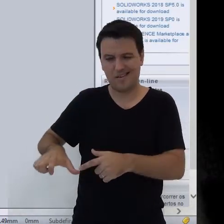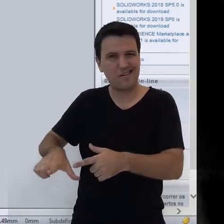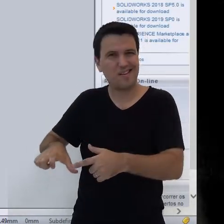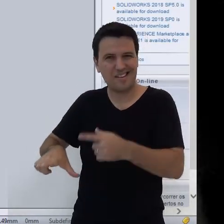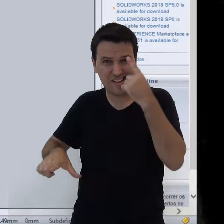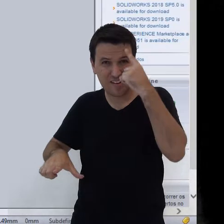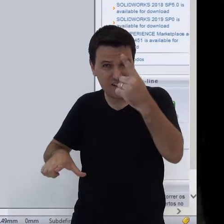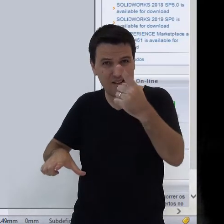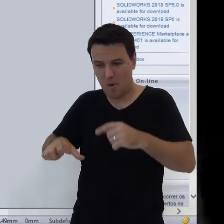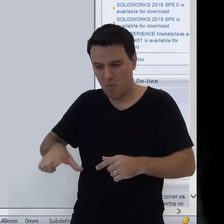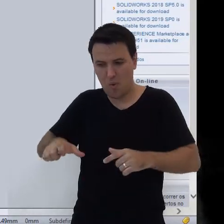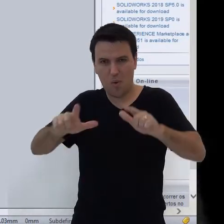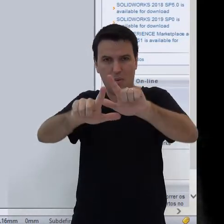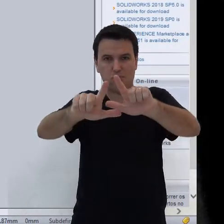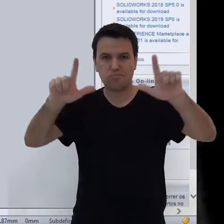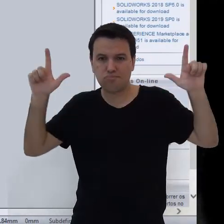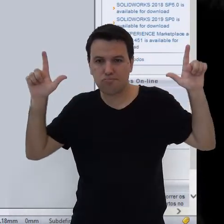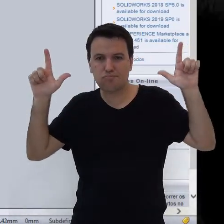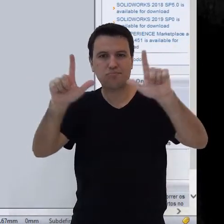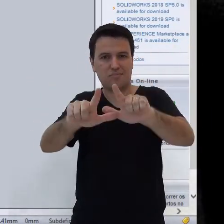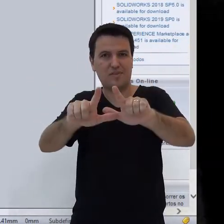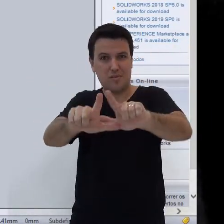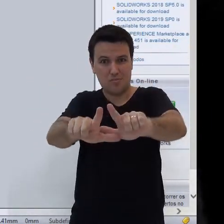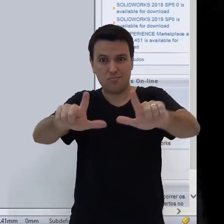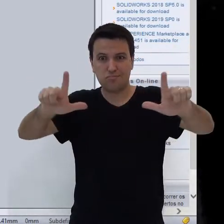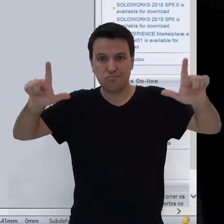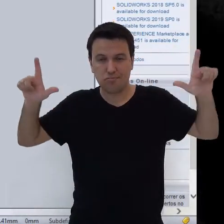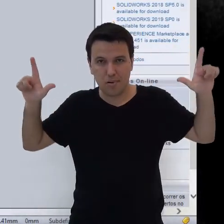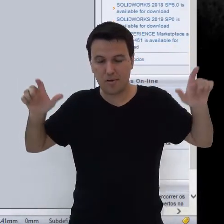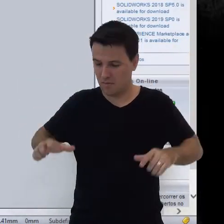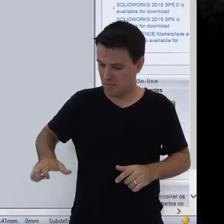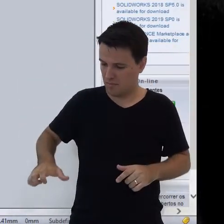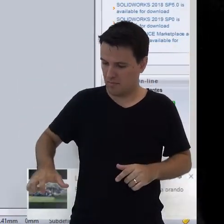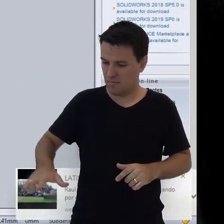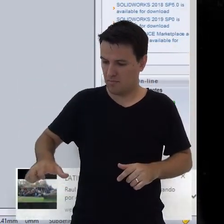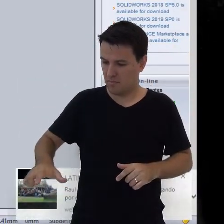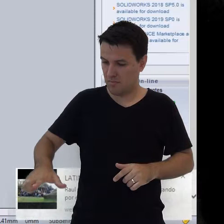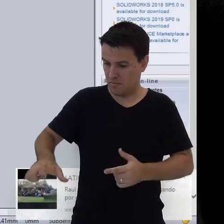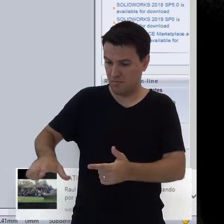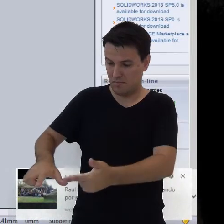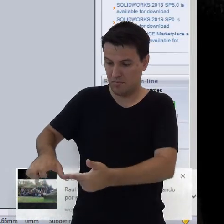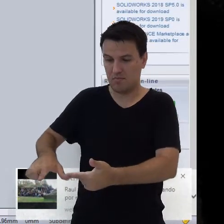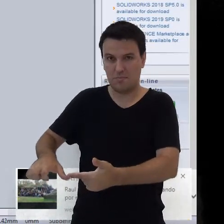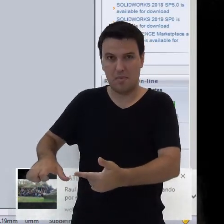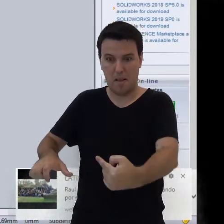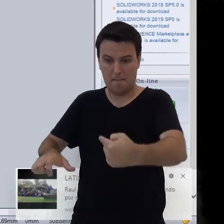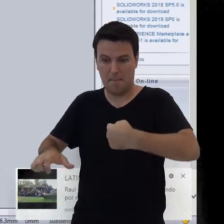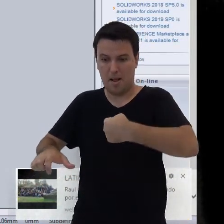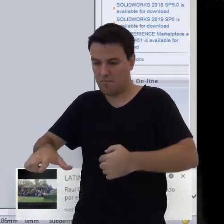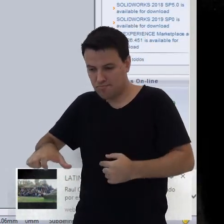de rolagem do mouse, sempre trazendo para você. Então, rolando o botão na sua direção,